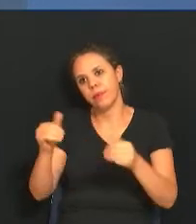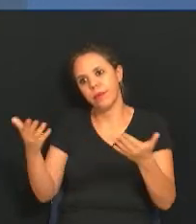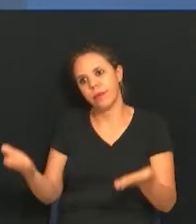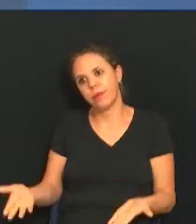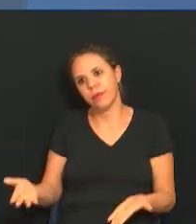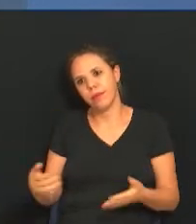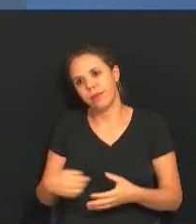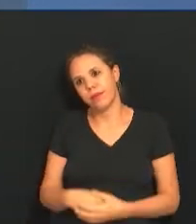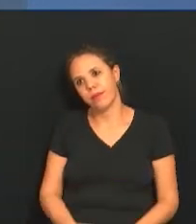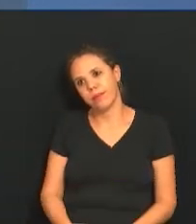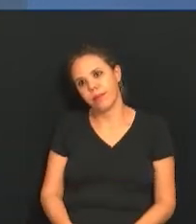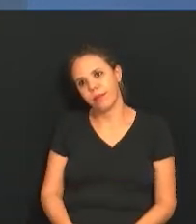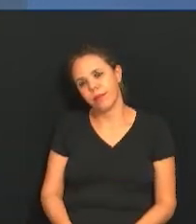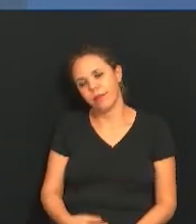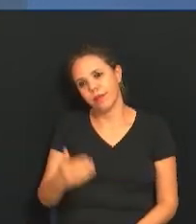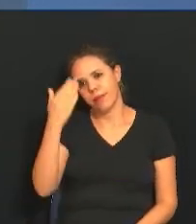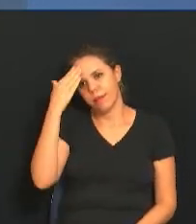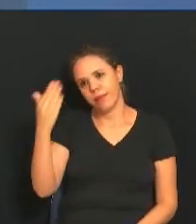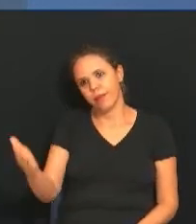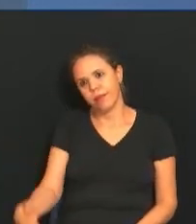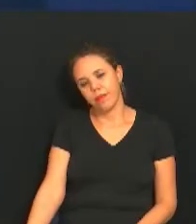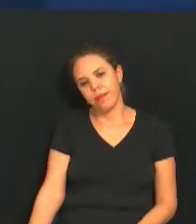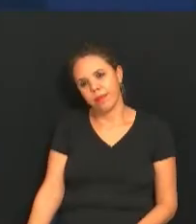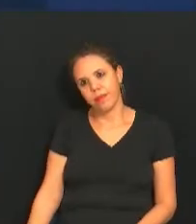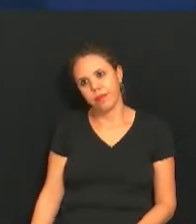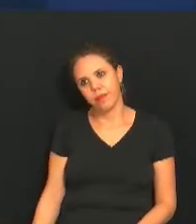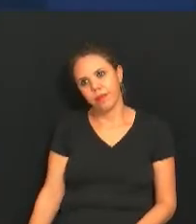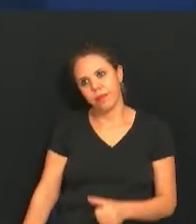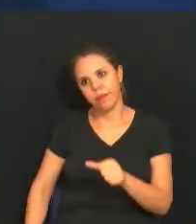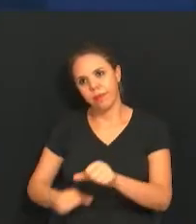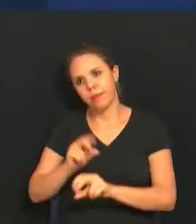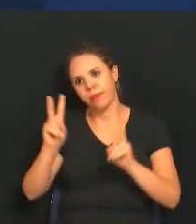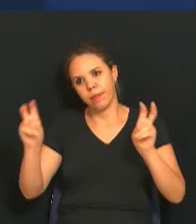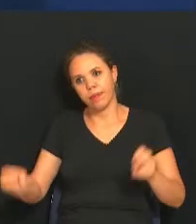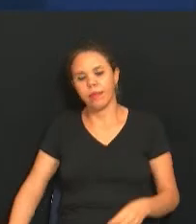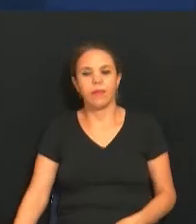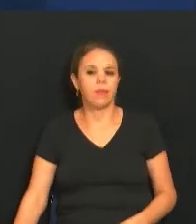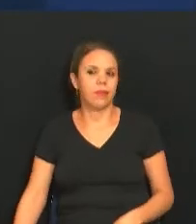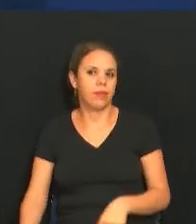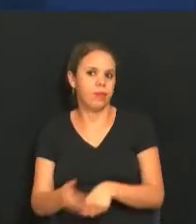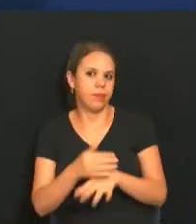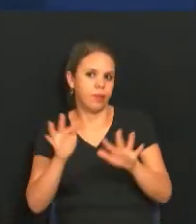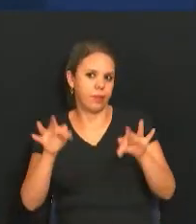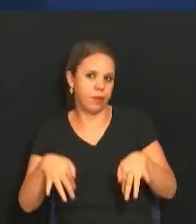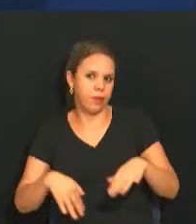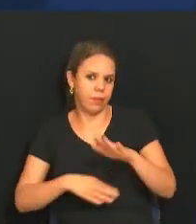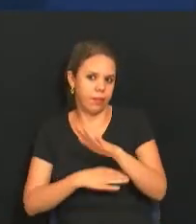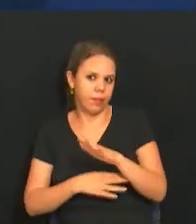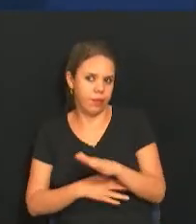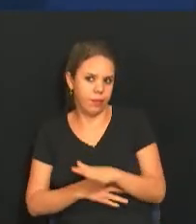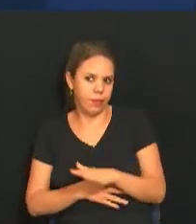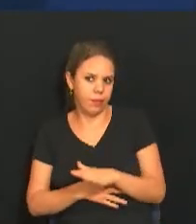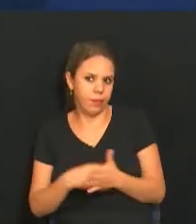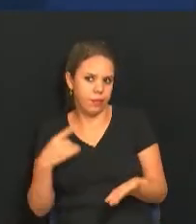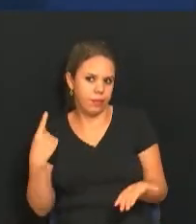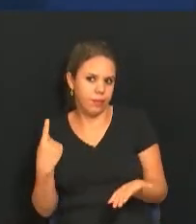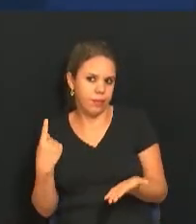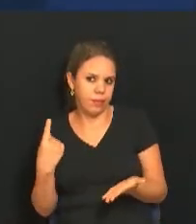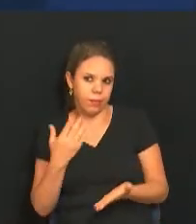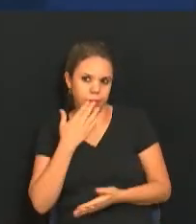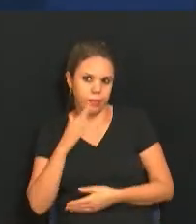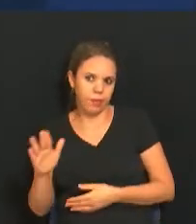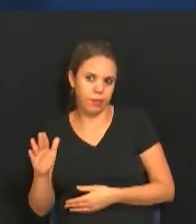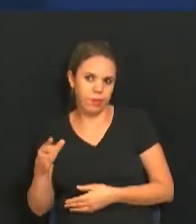trabalho. Então, mais uma vez, muito obrigada. E agora a gente muda de assunto, porque antes de encerrar o Câmara Notícia, como prometido, o